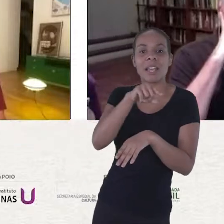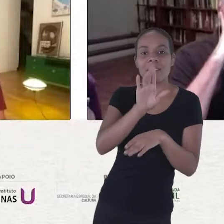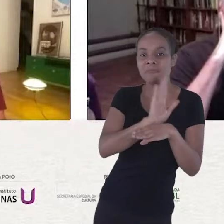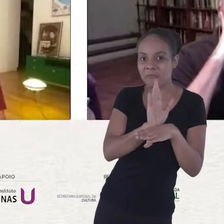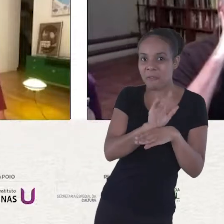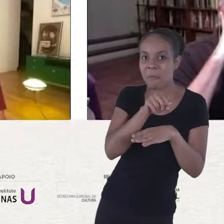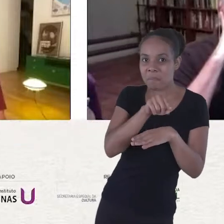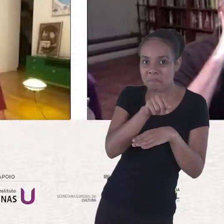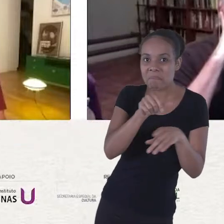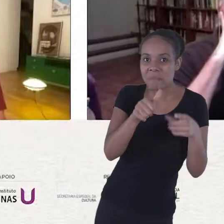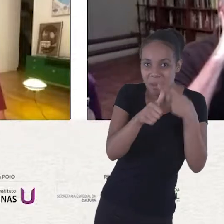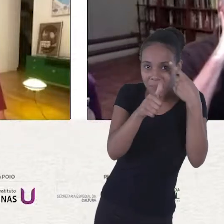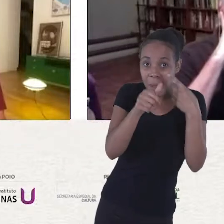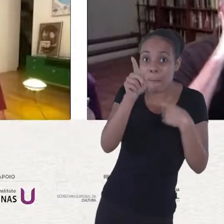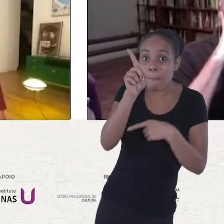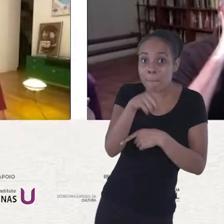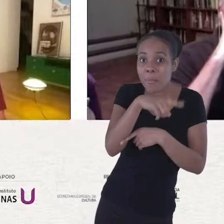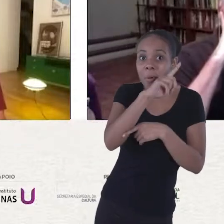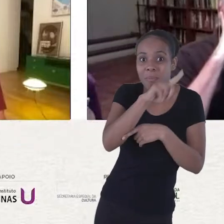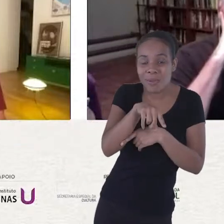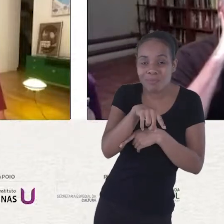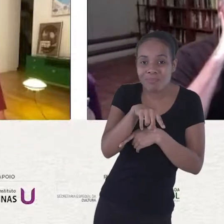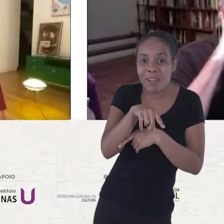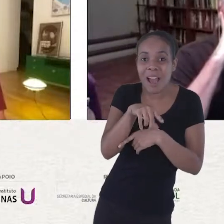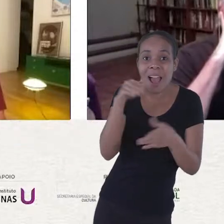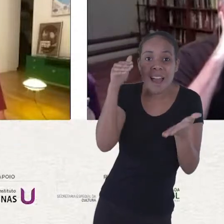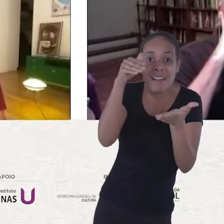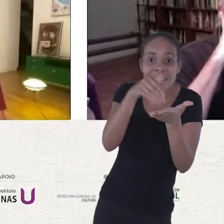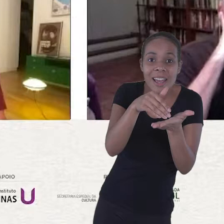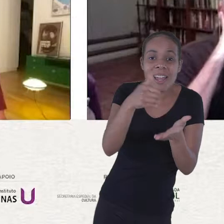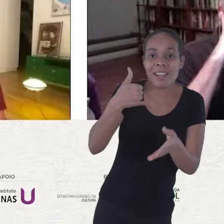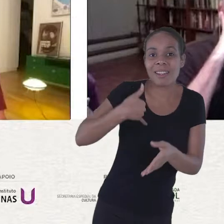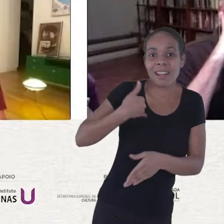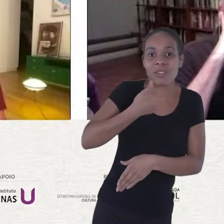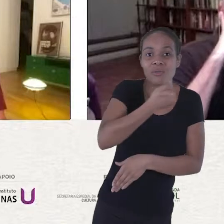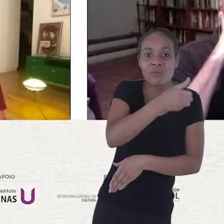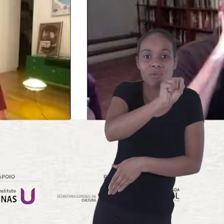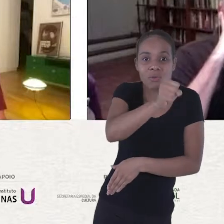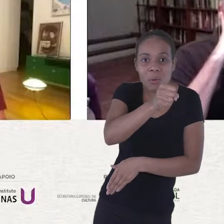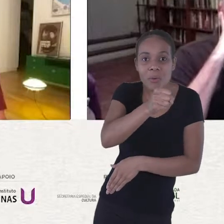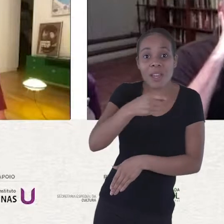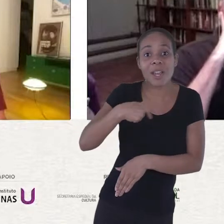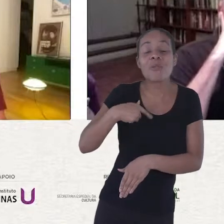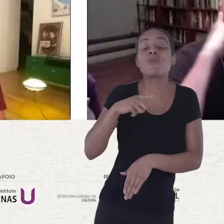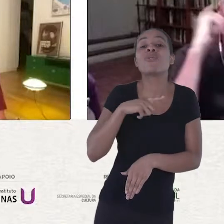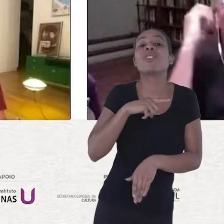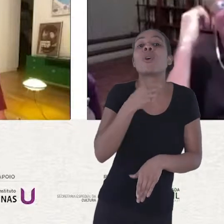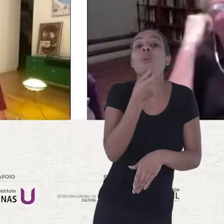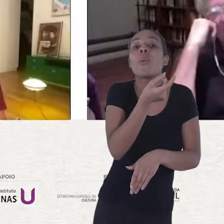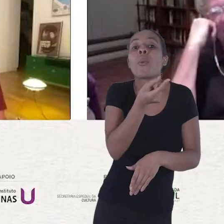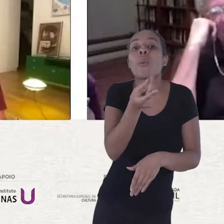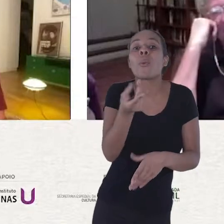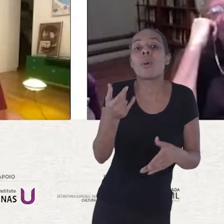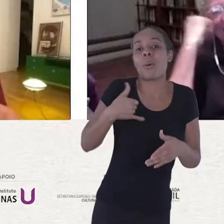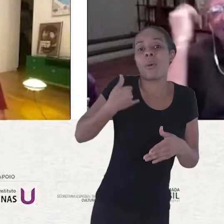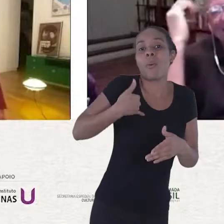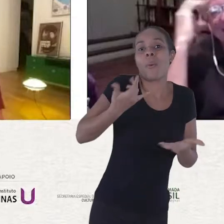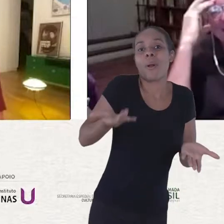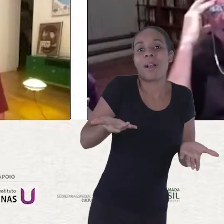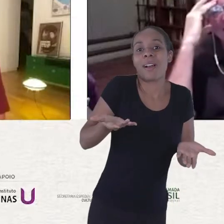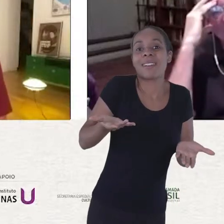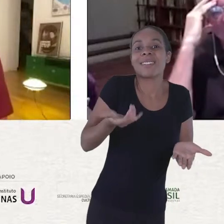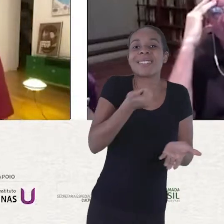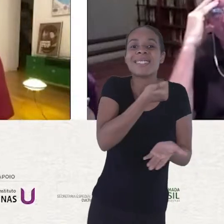anos. Eu tinha 16, aí era barrado, não podia. Eu podia ter feito, mas não podia ver.